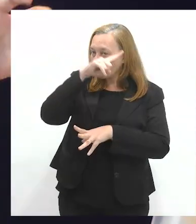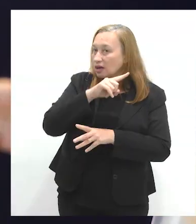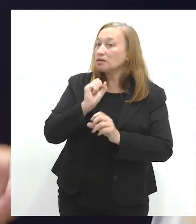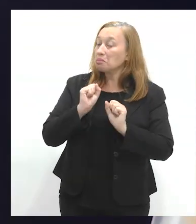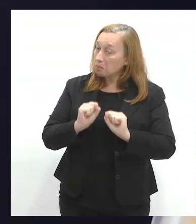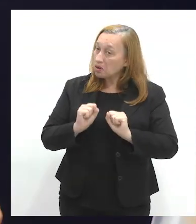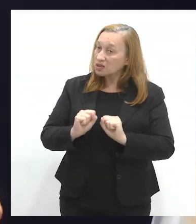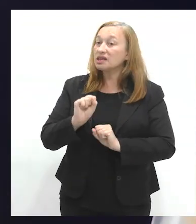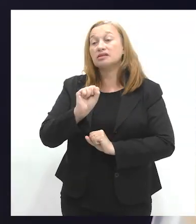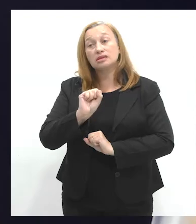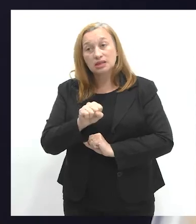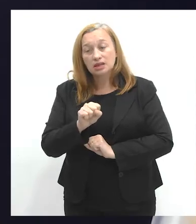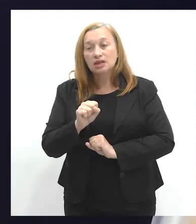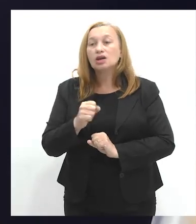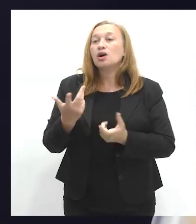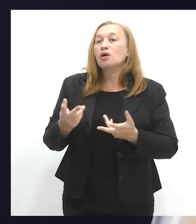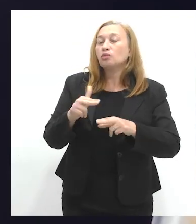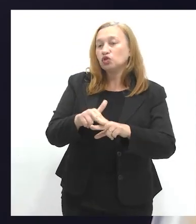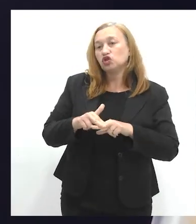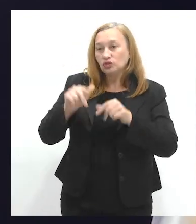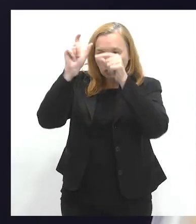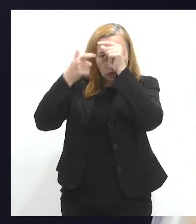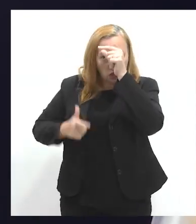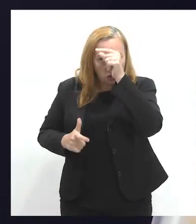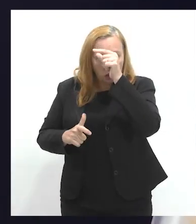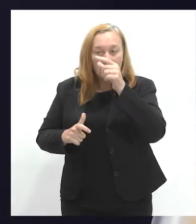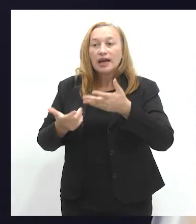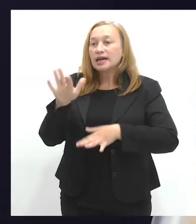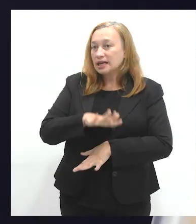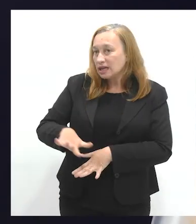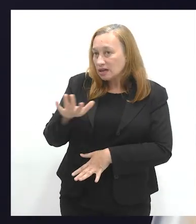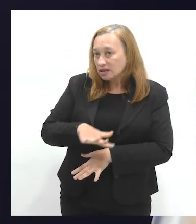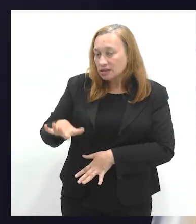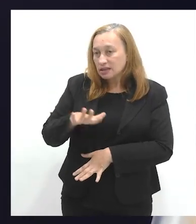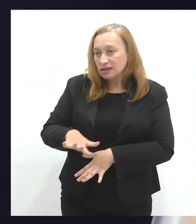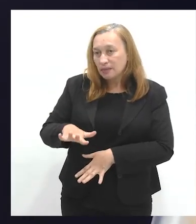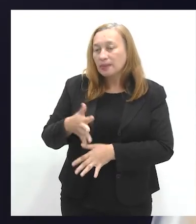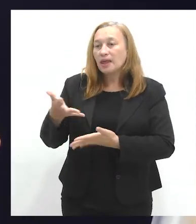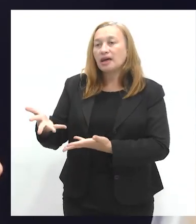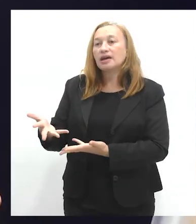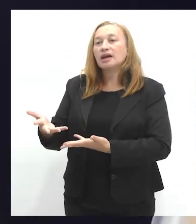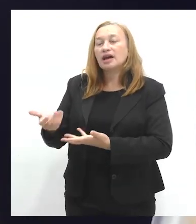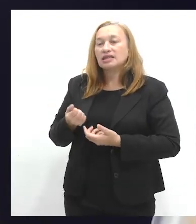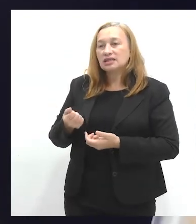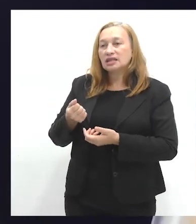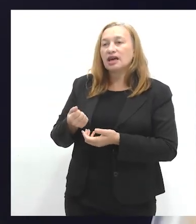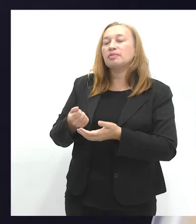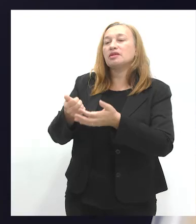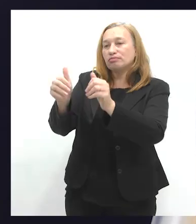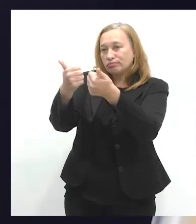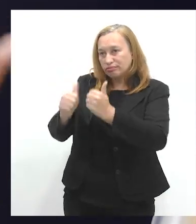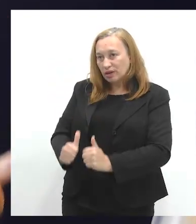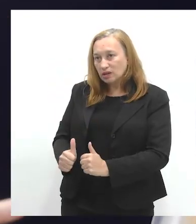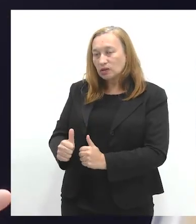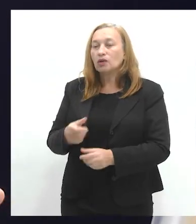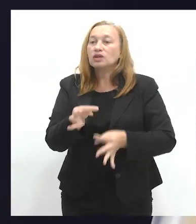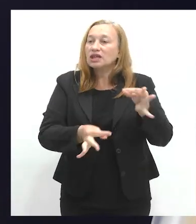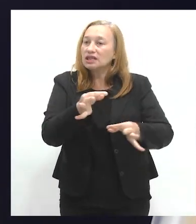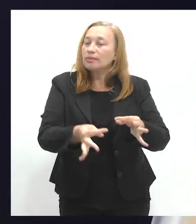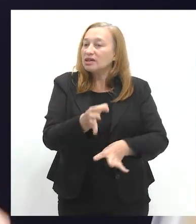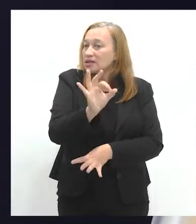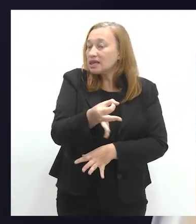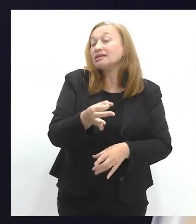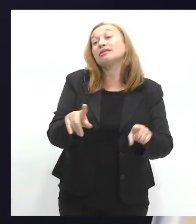dificuldade pode ser, sim, ocasionada por conta de um transtorno. A criança recebe o diagnóstico, recebe o